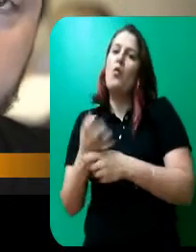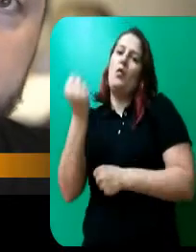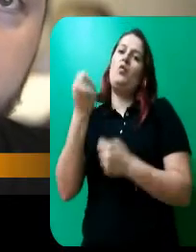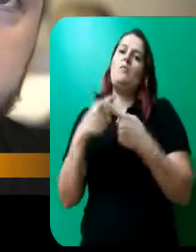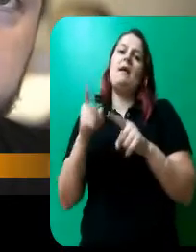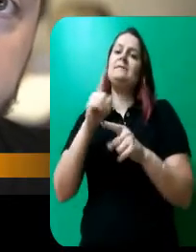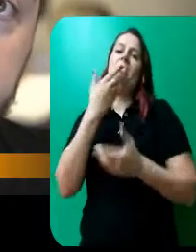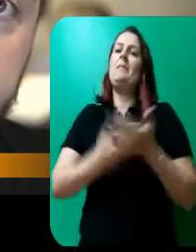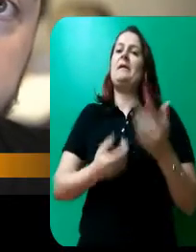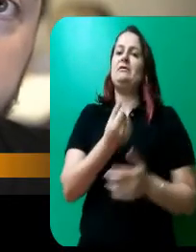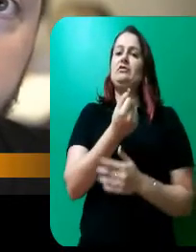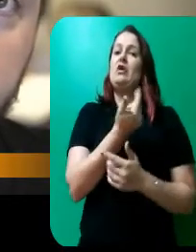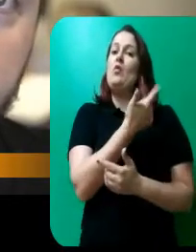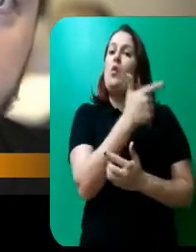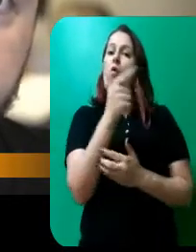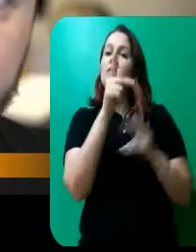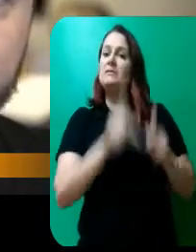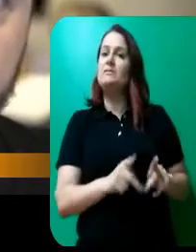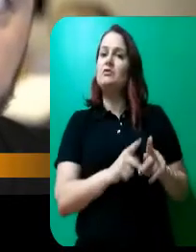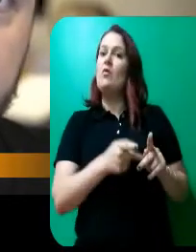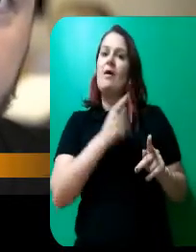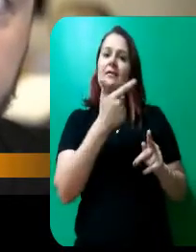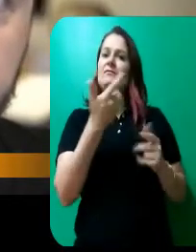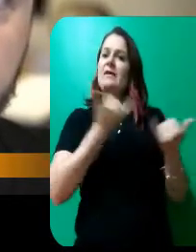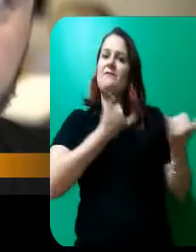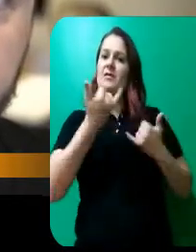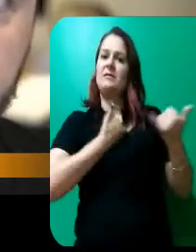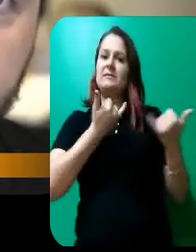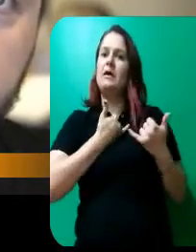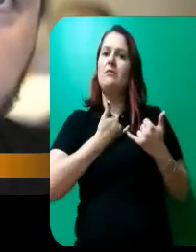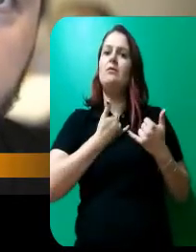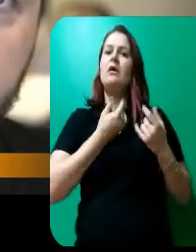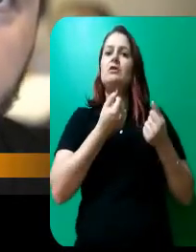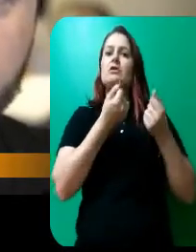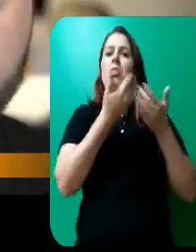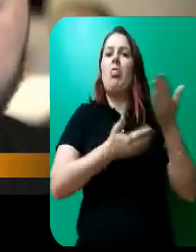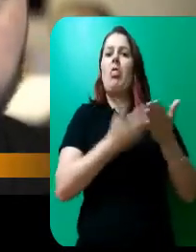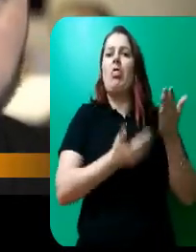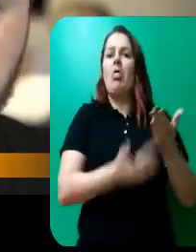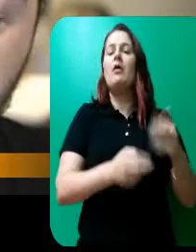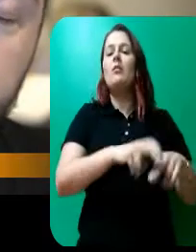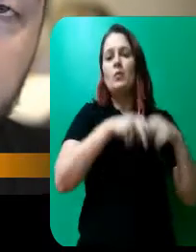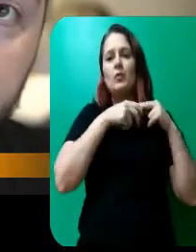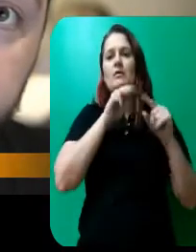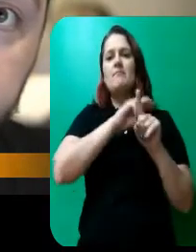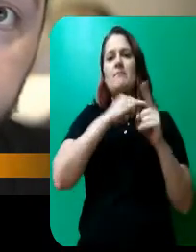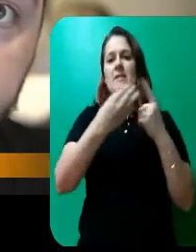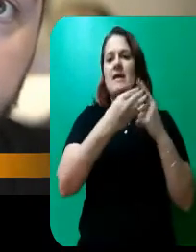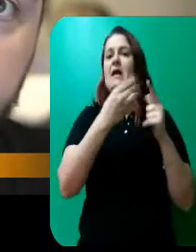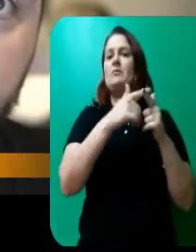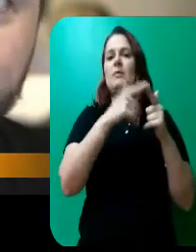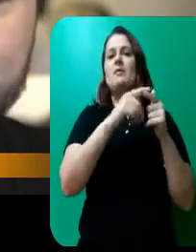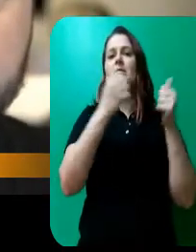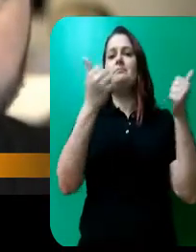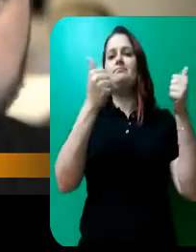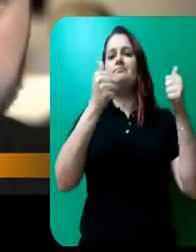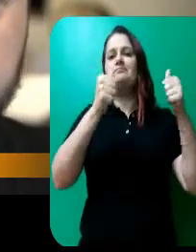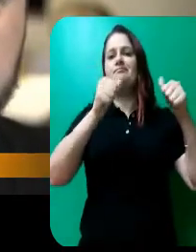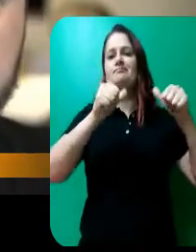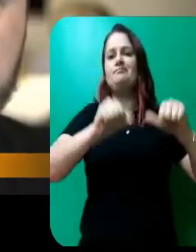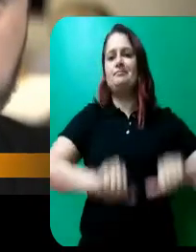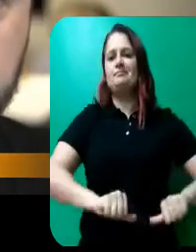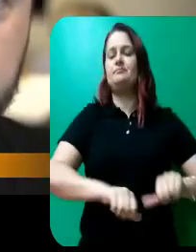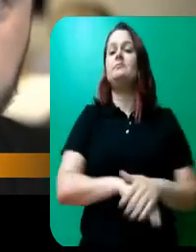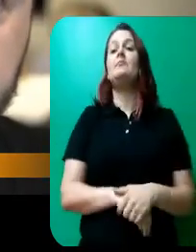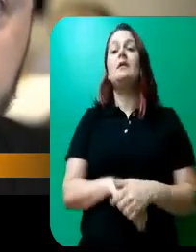invés de anunciar para as pessoas que eles previam uma queda de mercado, ele ficou quieto, todos ficaram, e ele vendeu as